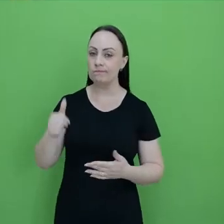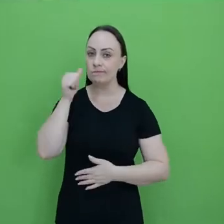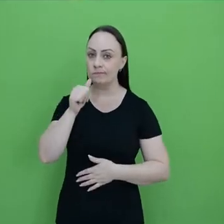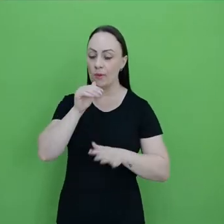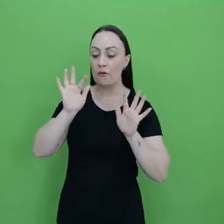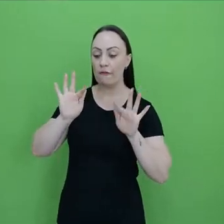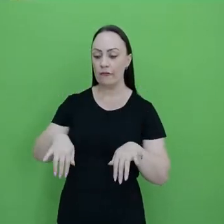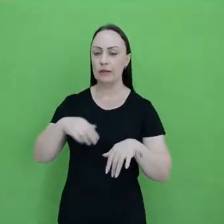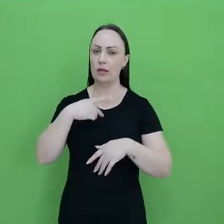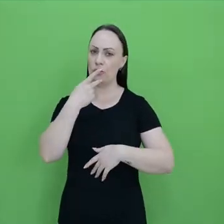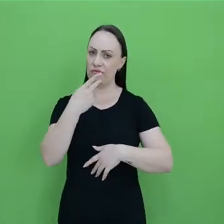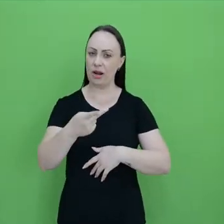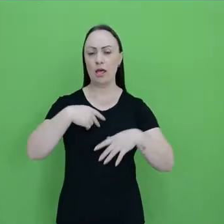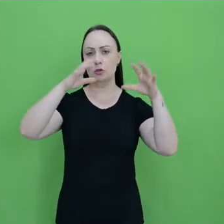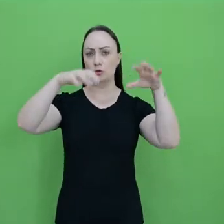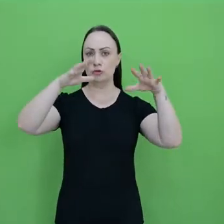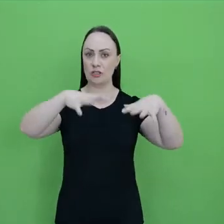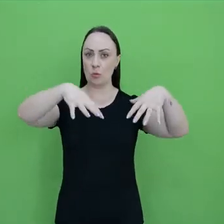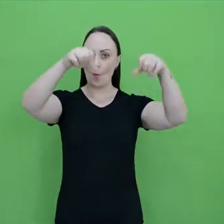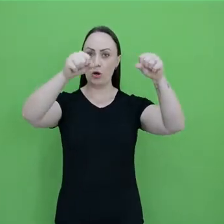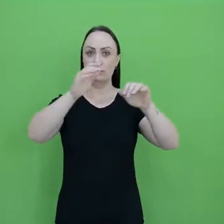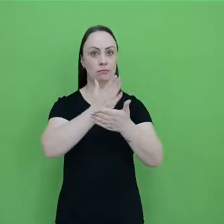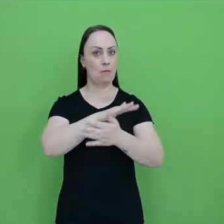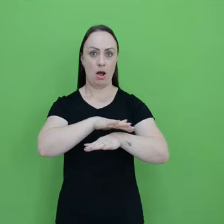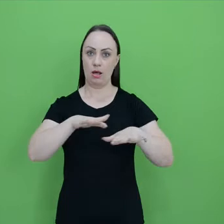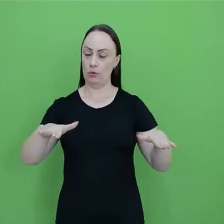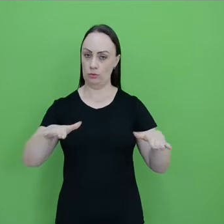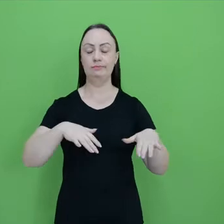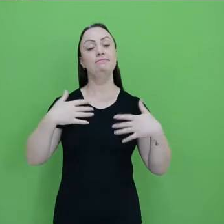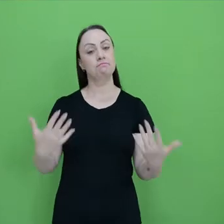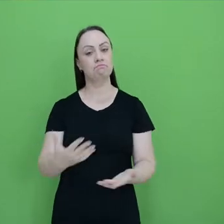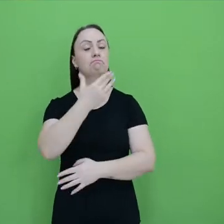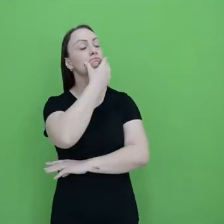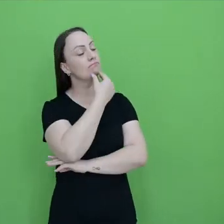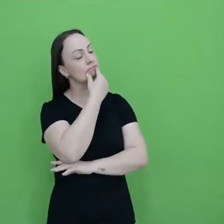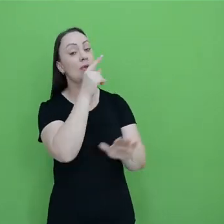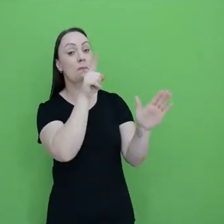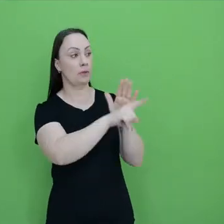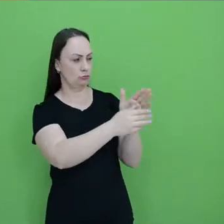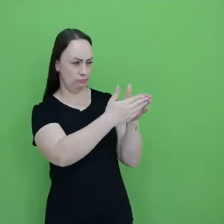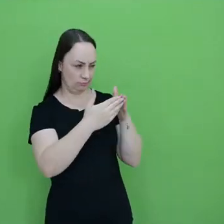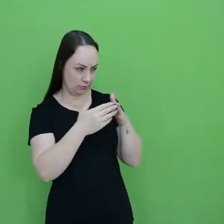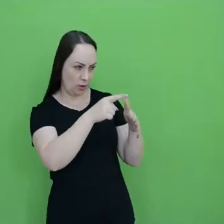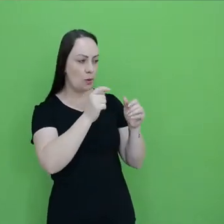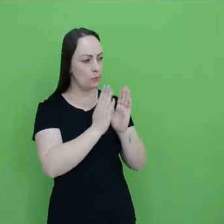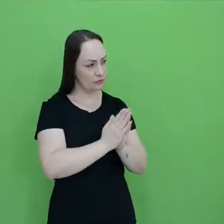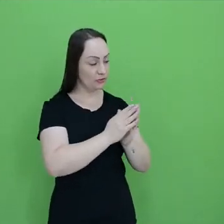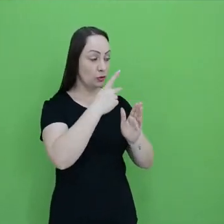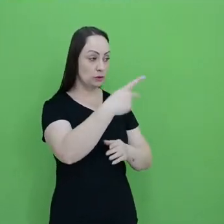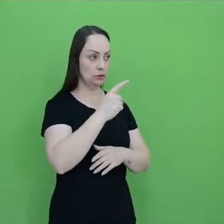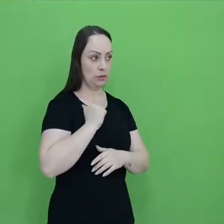Assim que ela terminou de falar, a chuva já tinha parado. Então, os rapazes pediram a ela